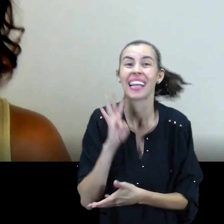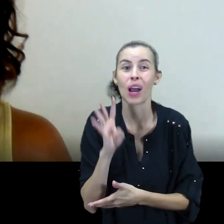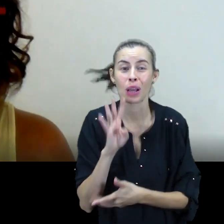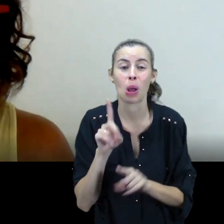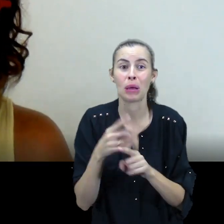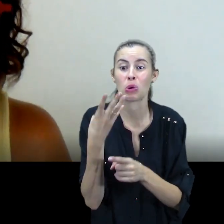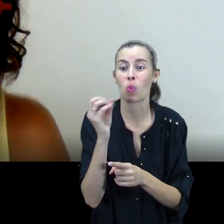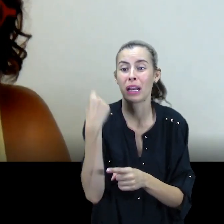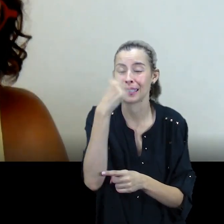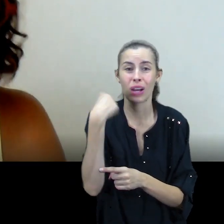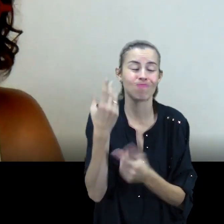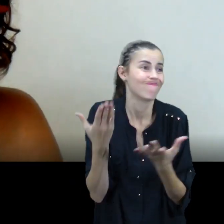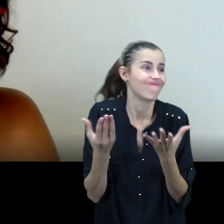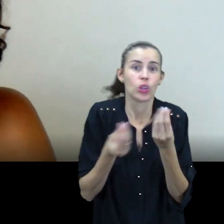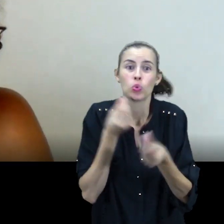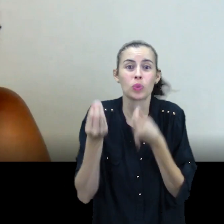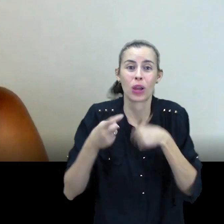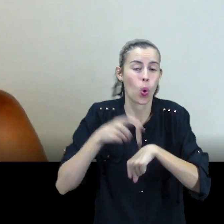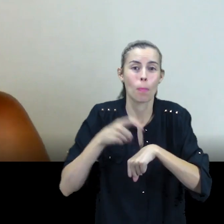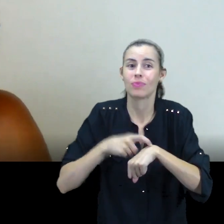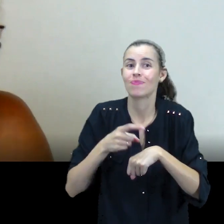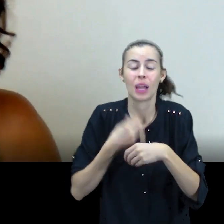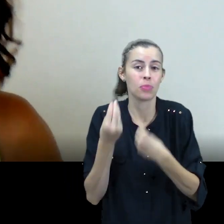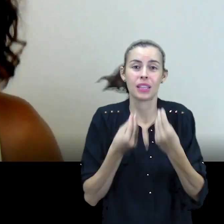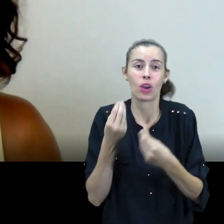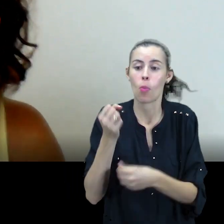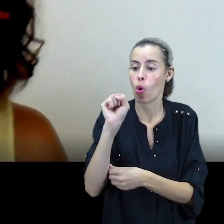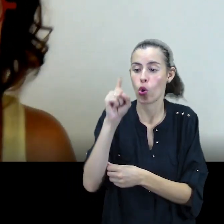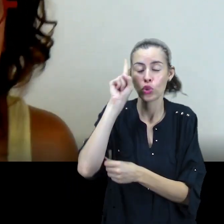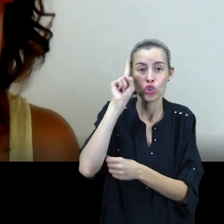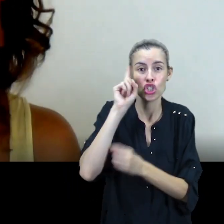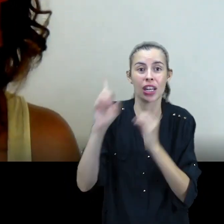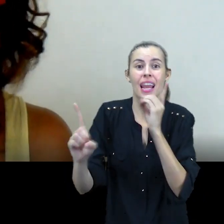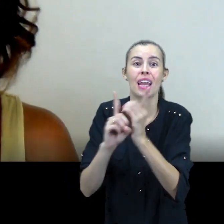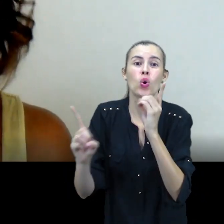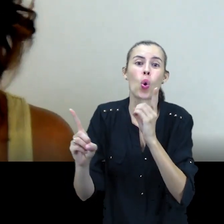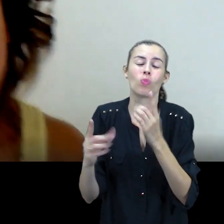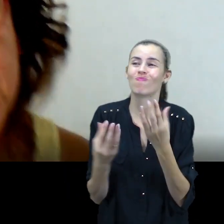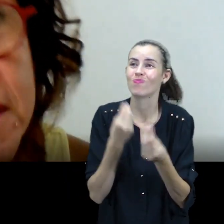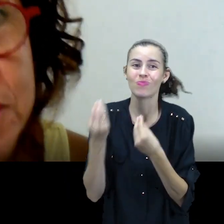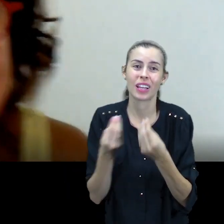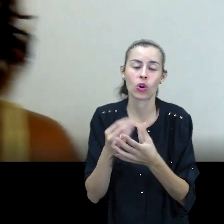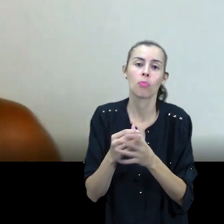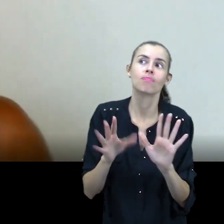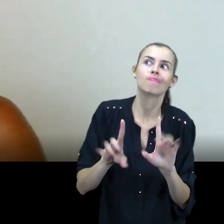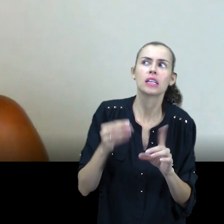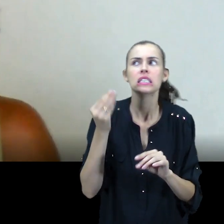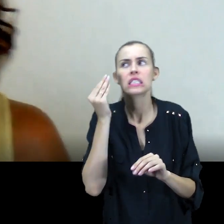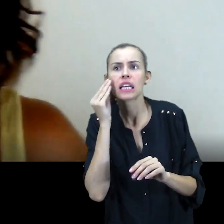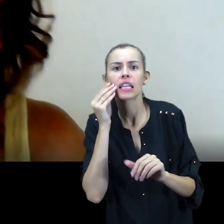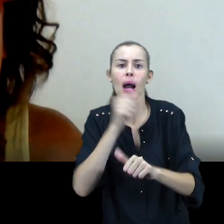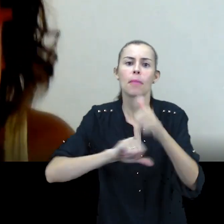sendo adaptado para o que a gente conseguia fazer. E acho que está muito interessante, que agora a gente conseguiu fazer uma vez por ano, pelo menos